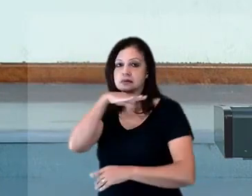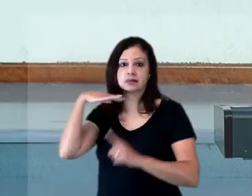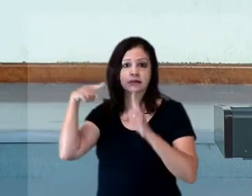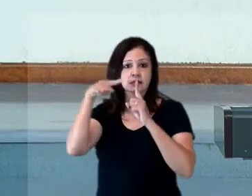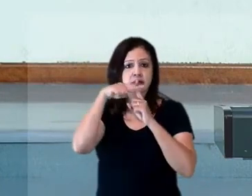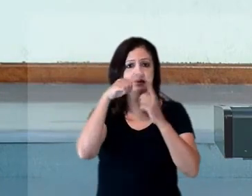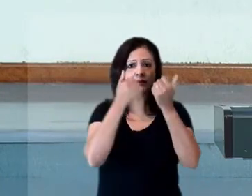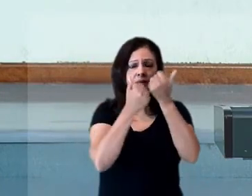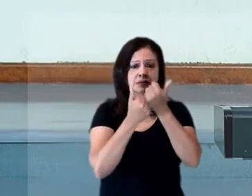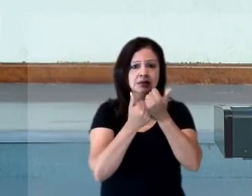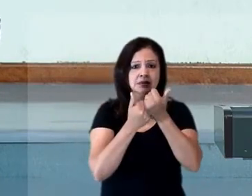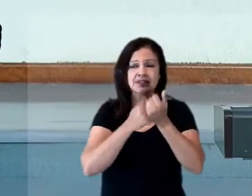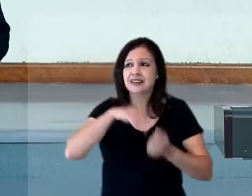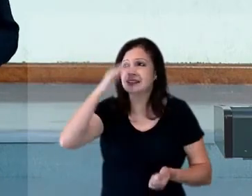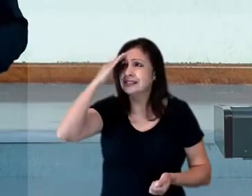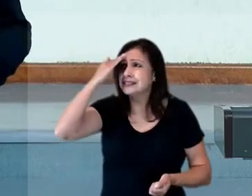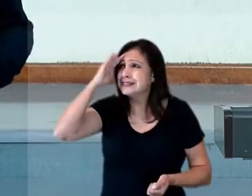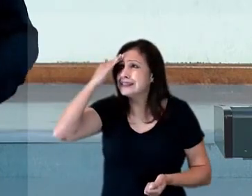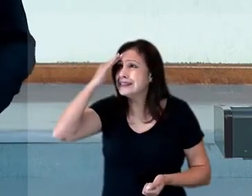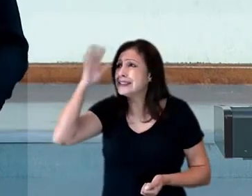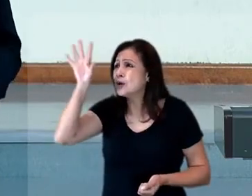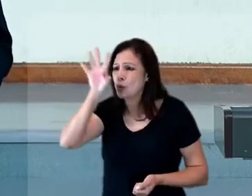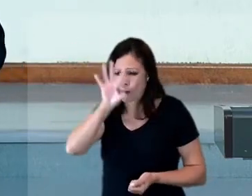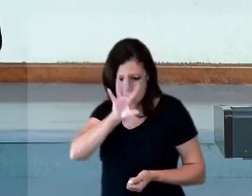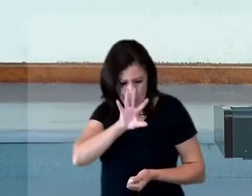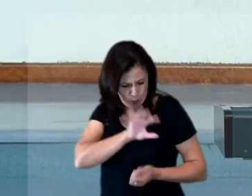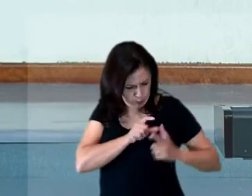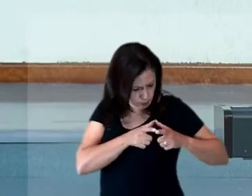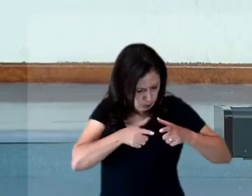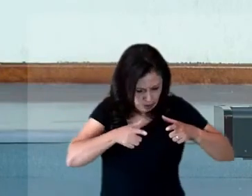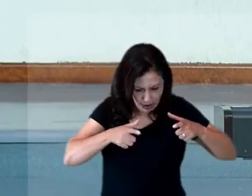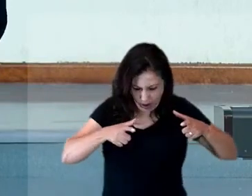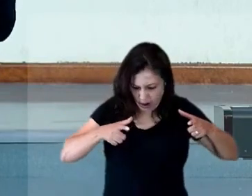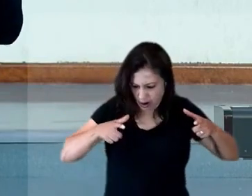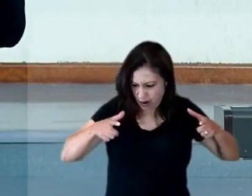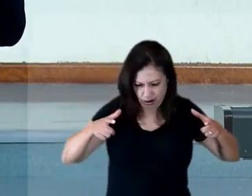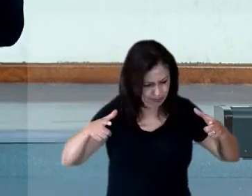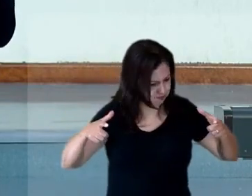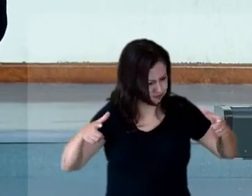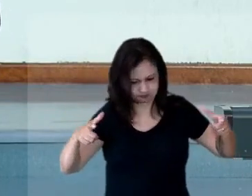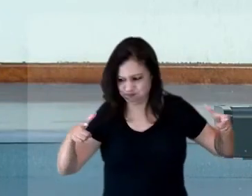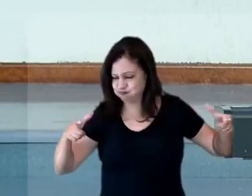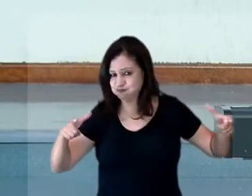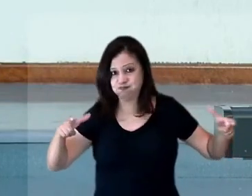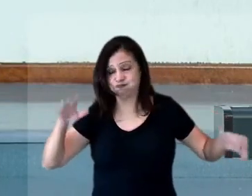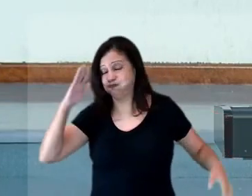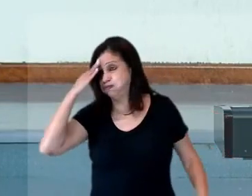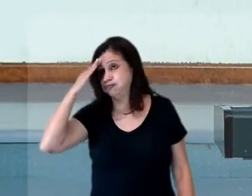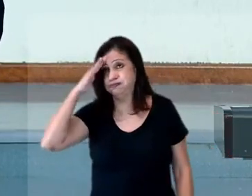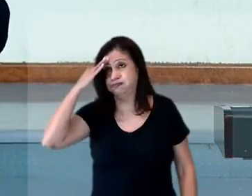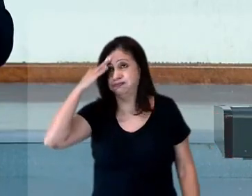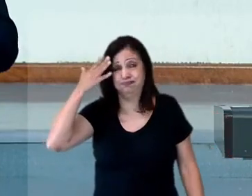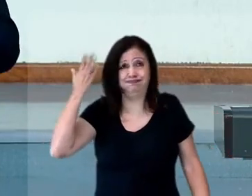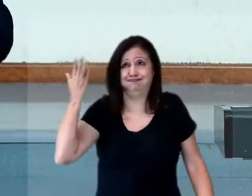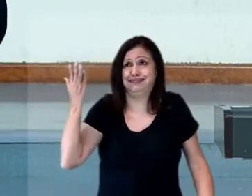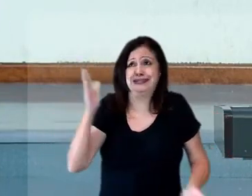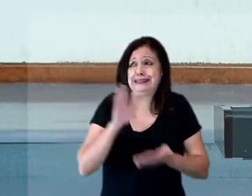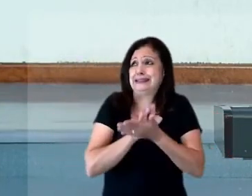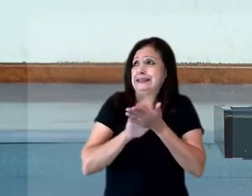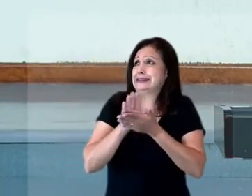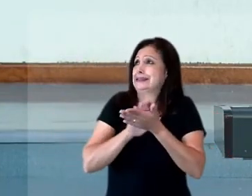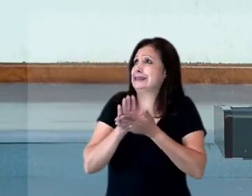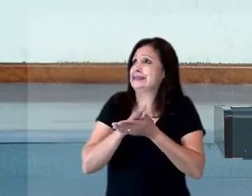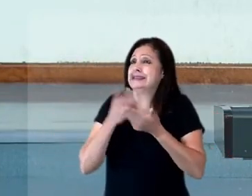compreender. Tamanho o amor do Senhor por nós. Não cabe no nosso entendimento o sacrifício